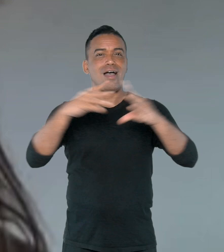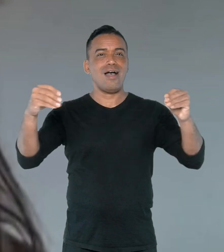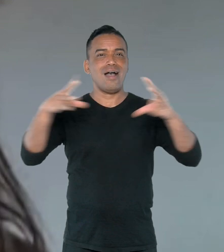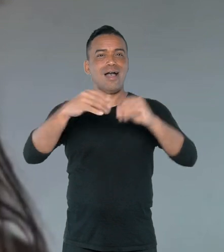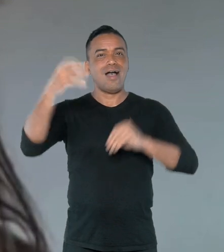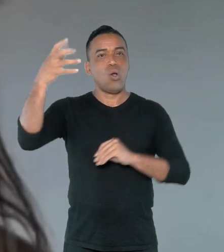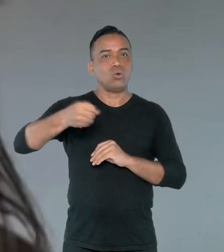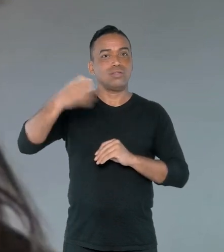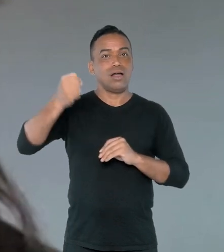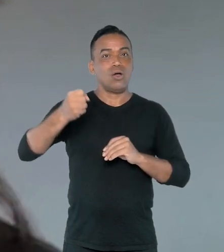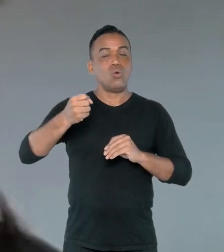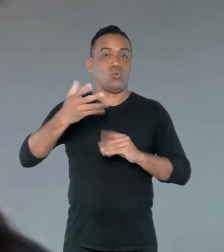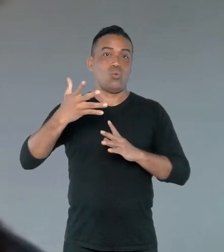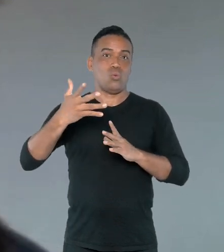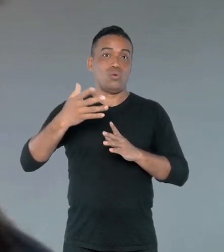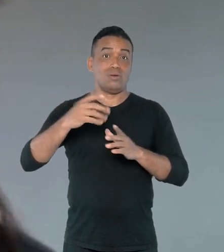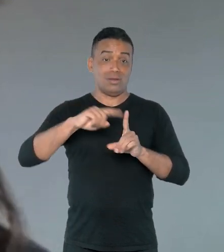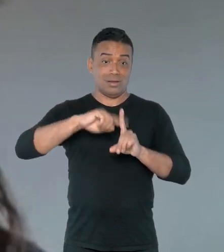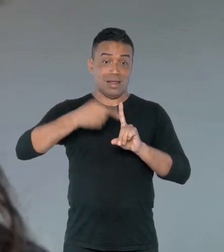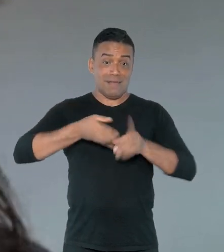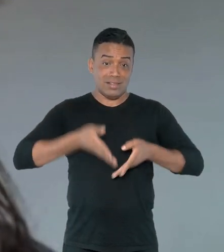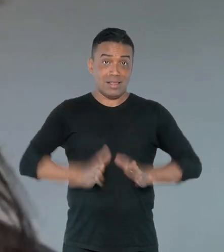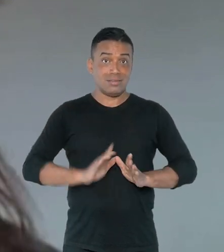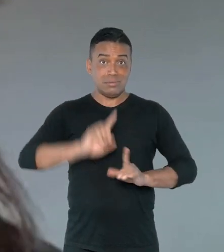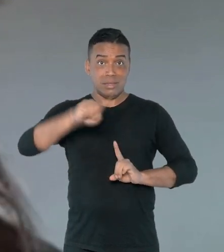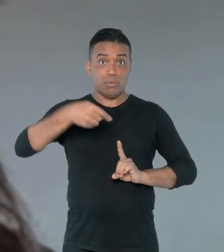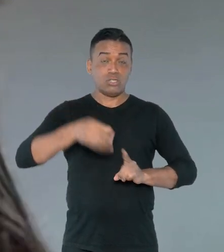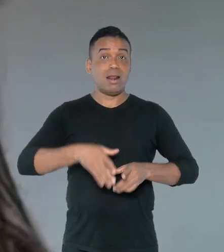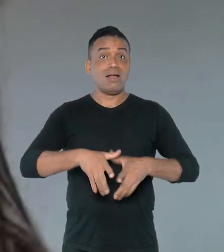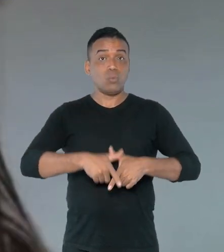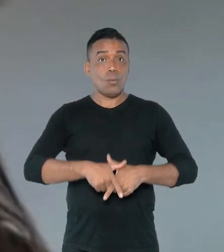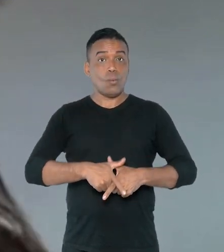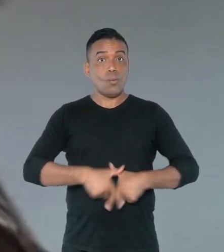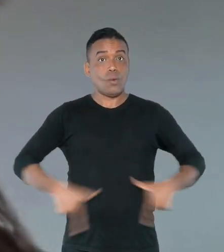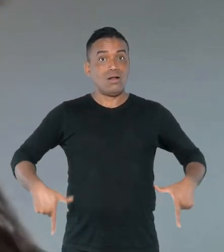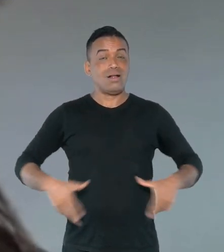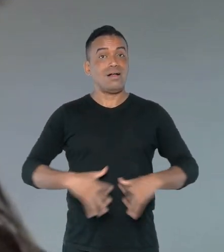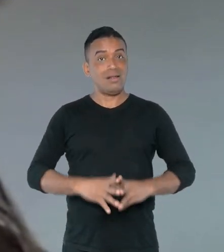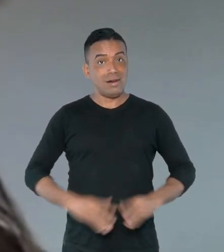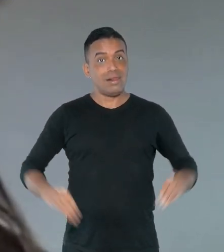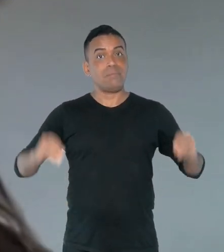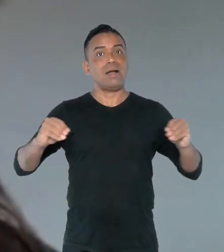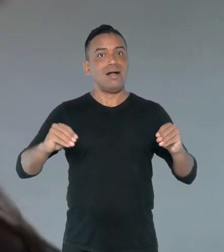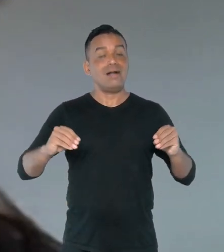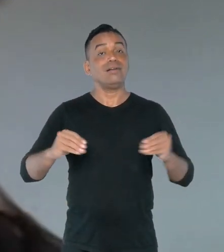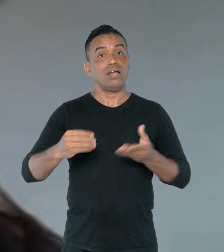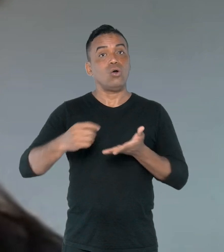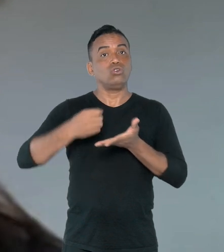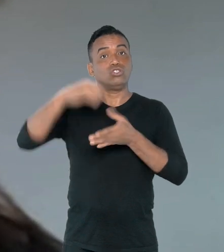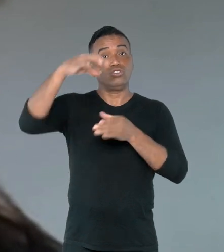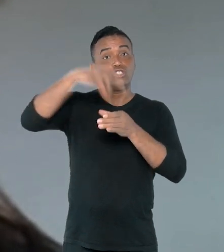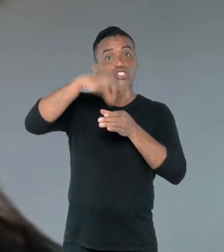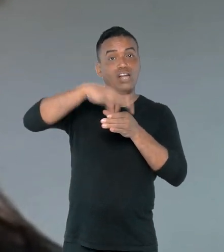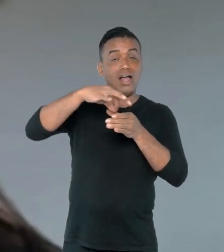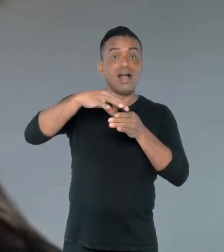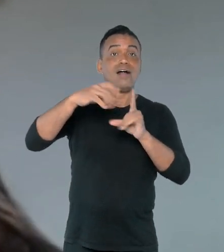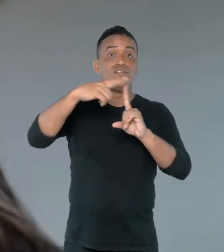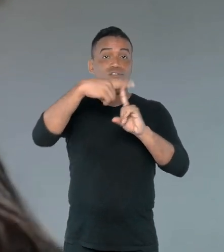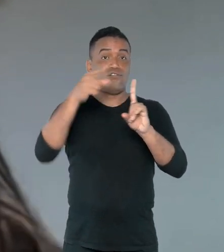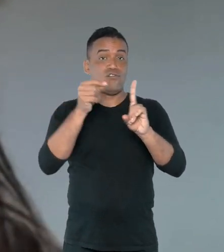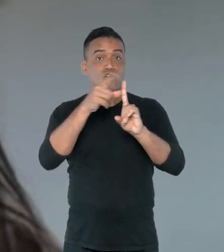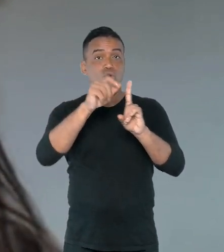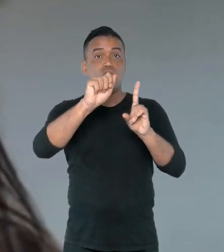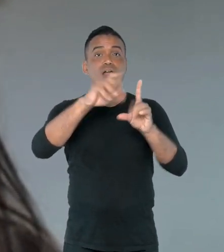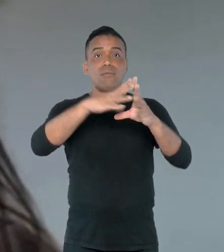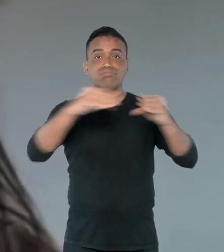para limpar o útero. E a minha mãe tomou, eu tomei o chá da folha de algodão, e